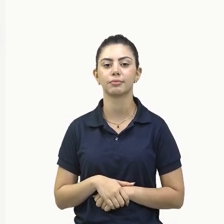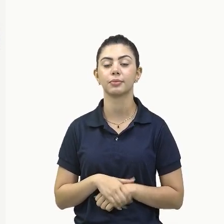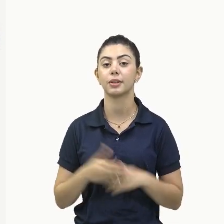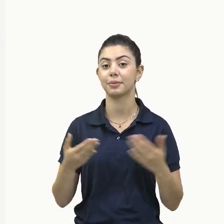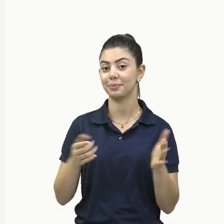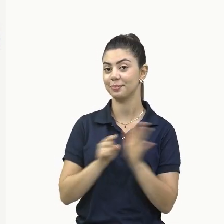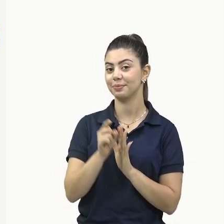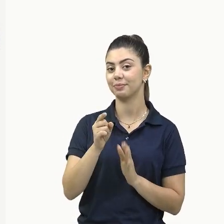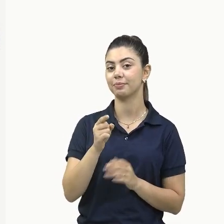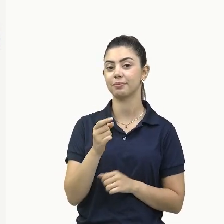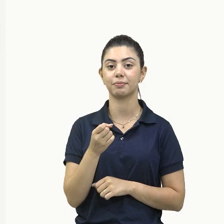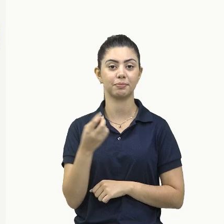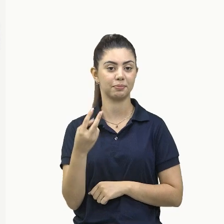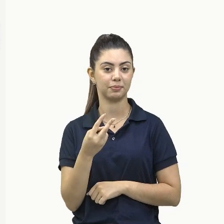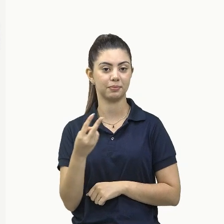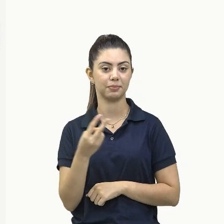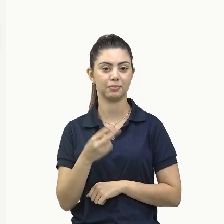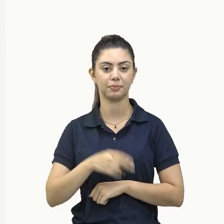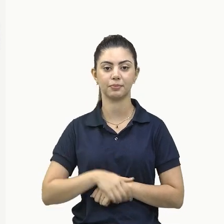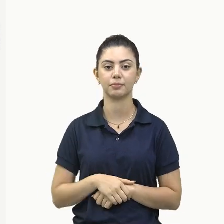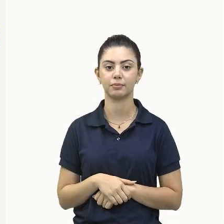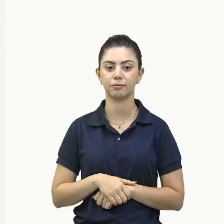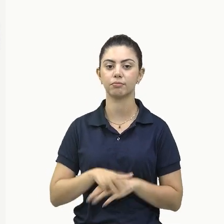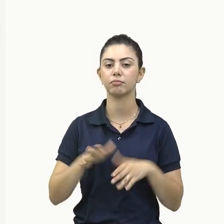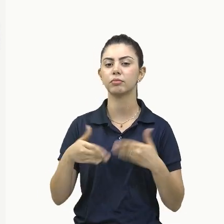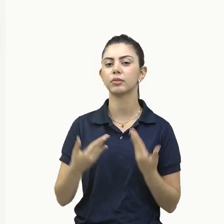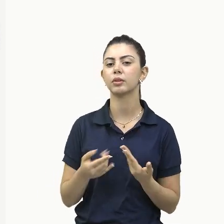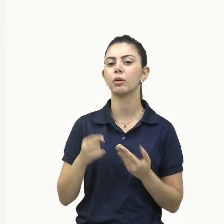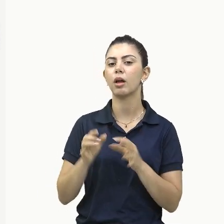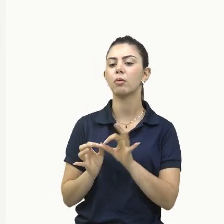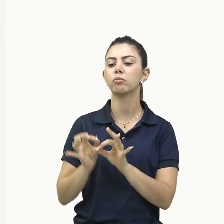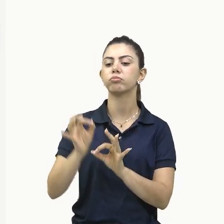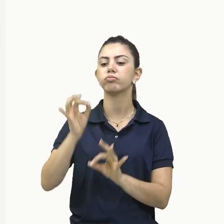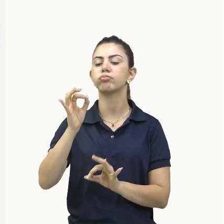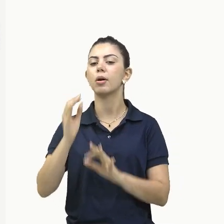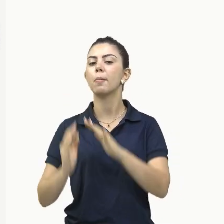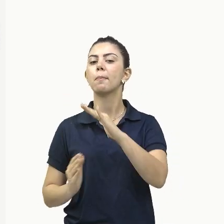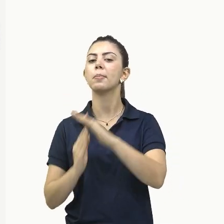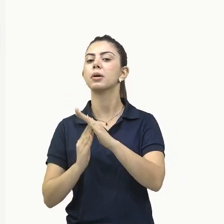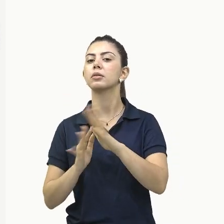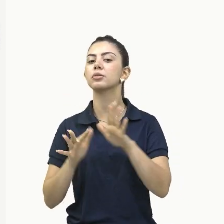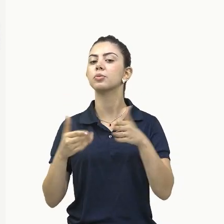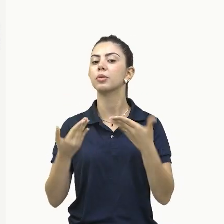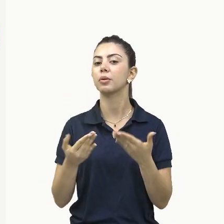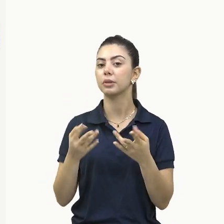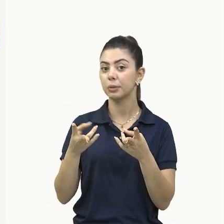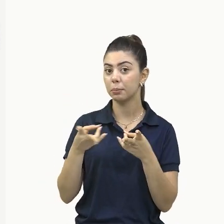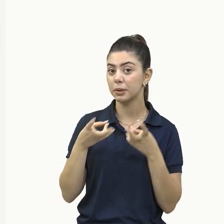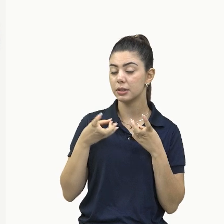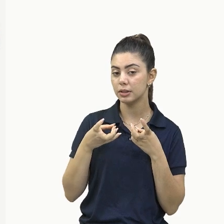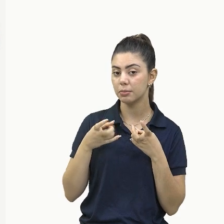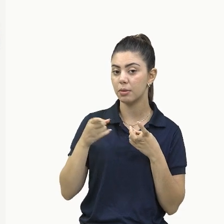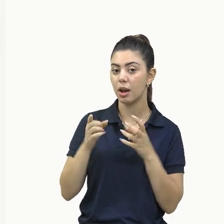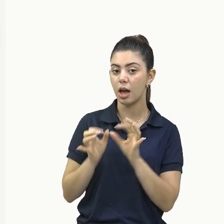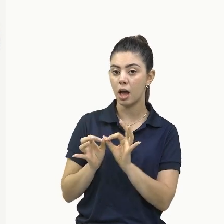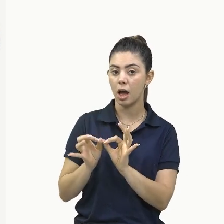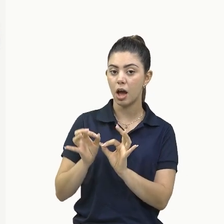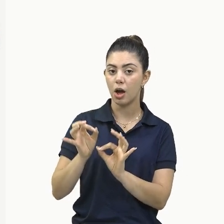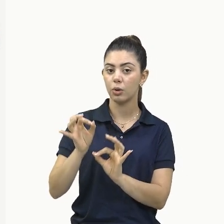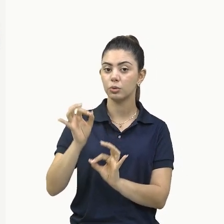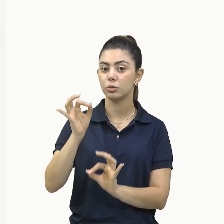Questão 2, né? Qual a altura máxima, né, do objeto? Observe o seguinte, que a altura é isso daqui,